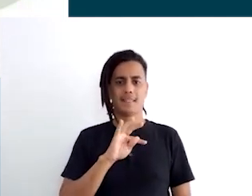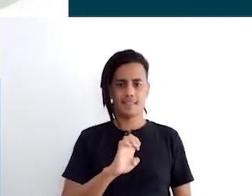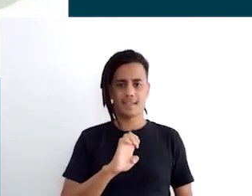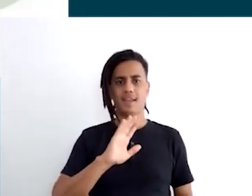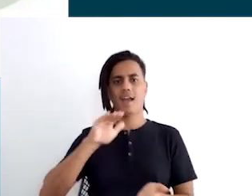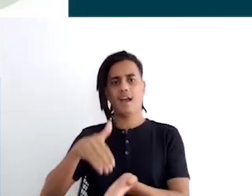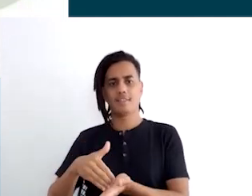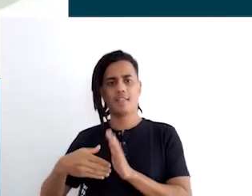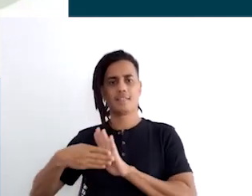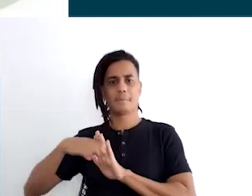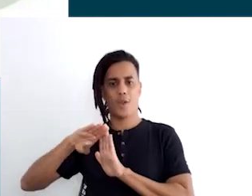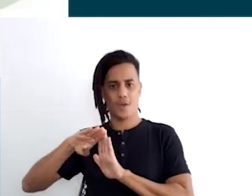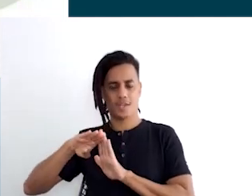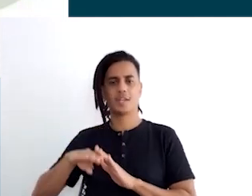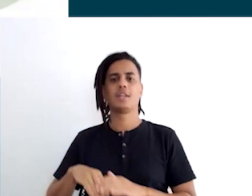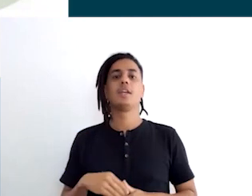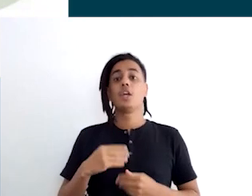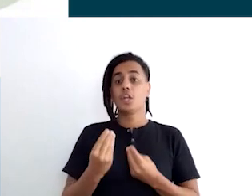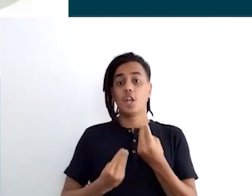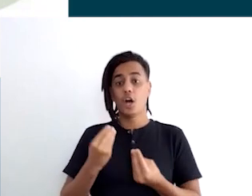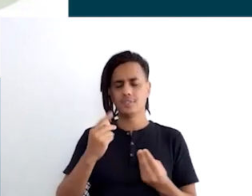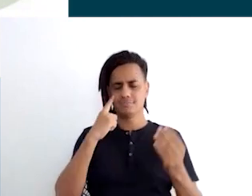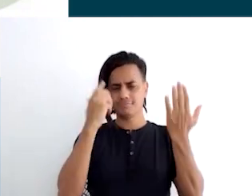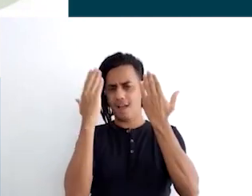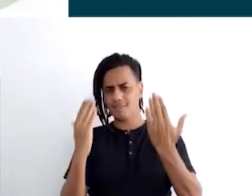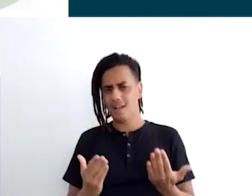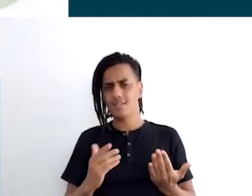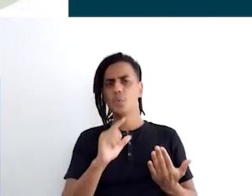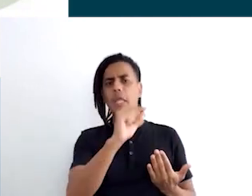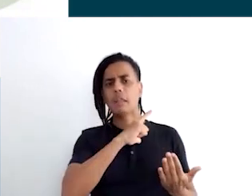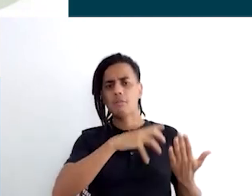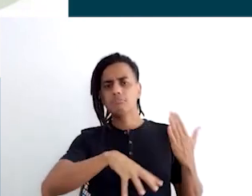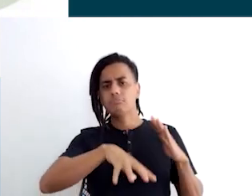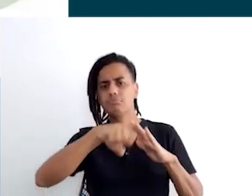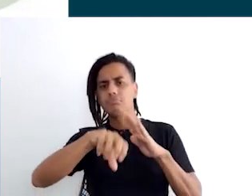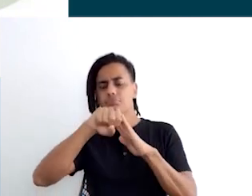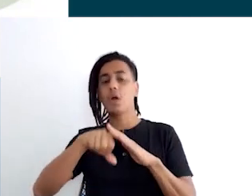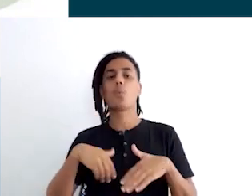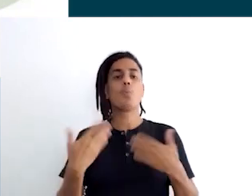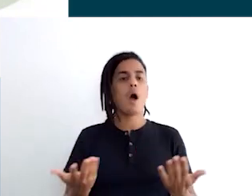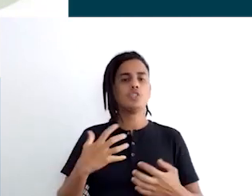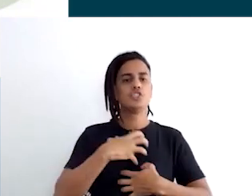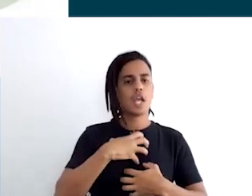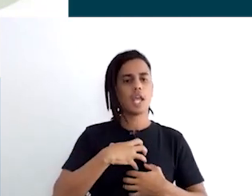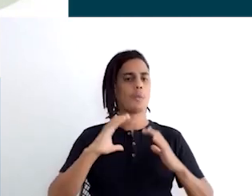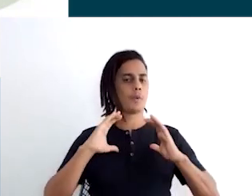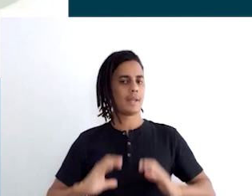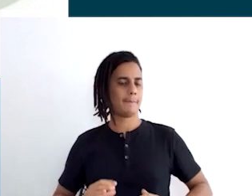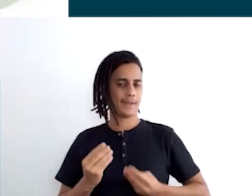uma análise sobre o que está subindo ou não de comportamento, etc. Como é que a gente